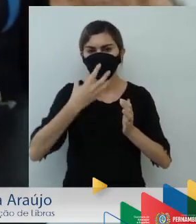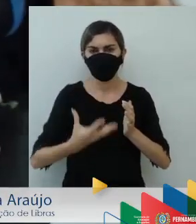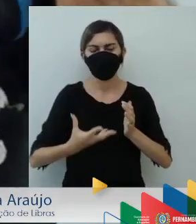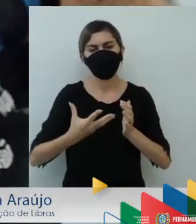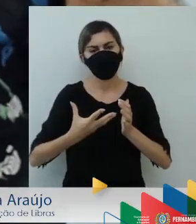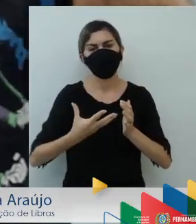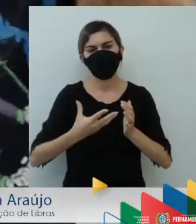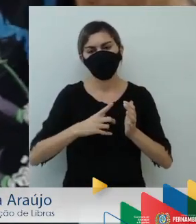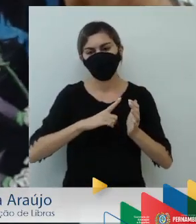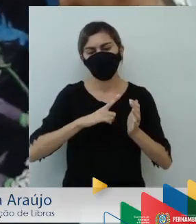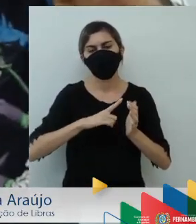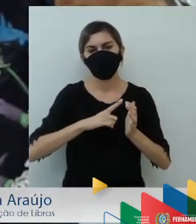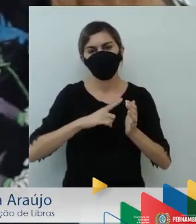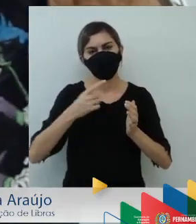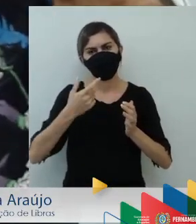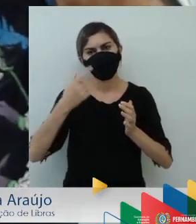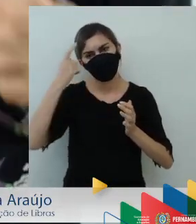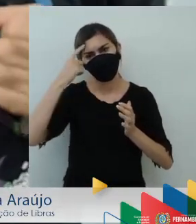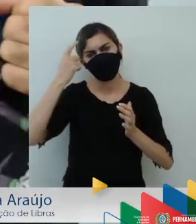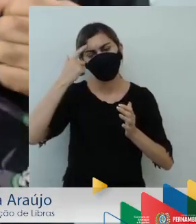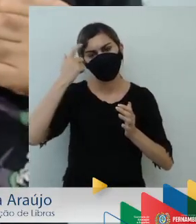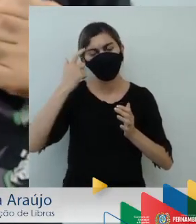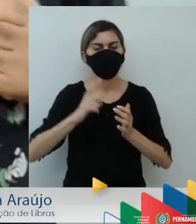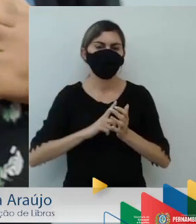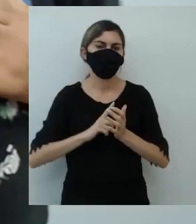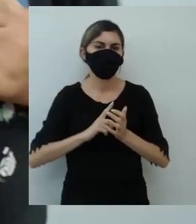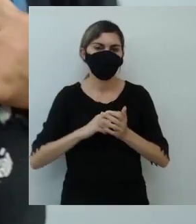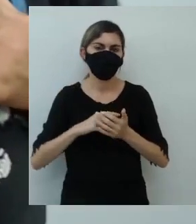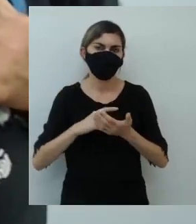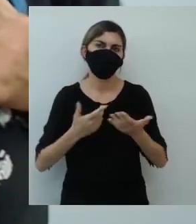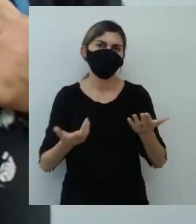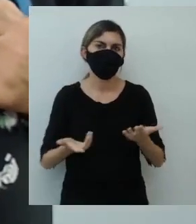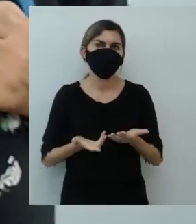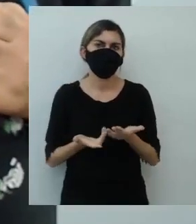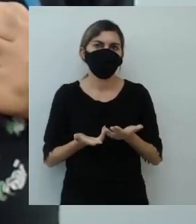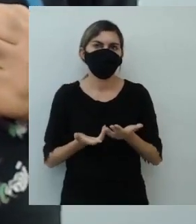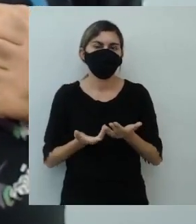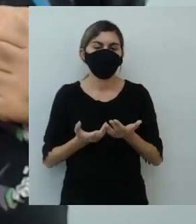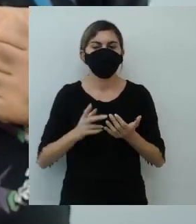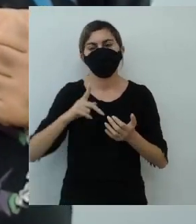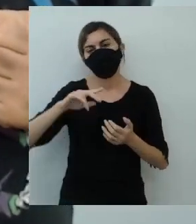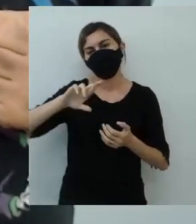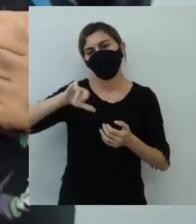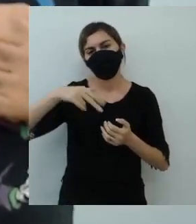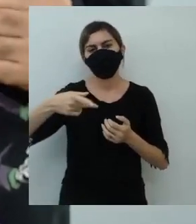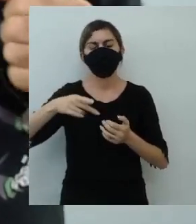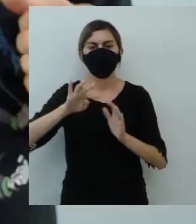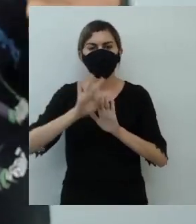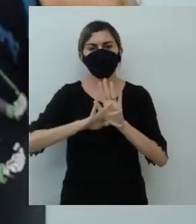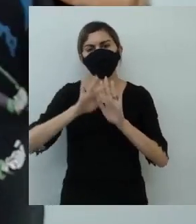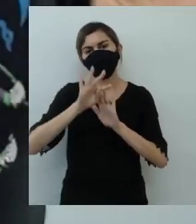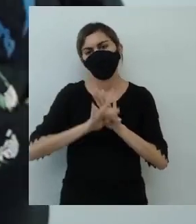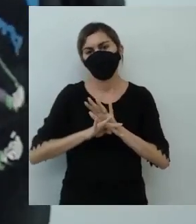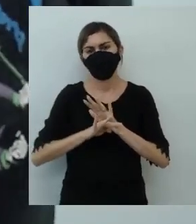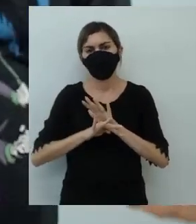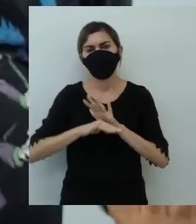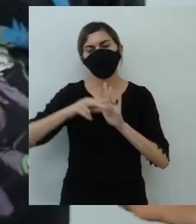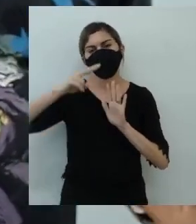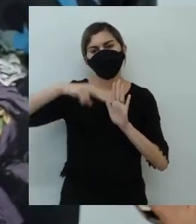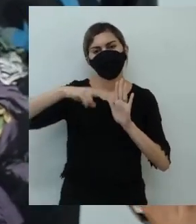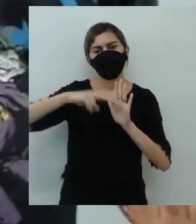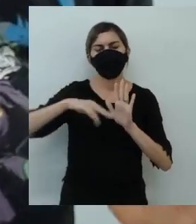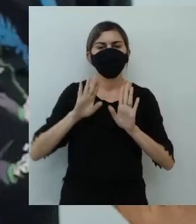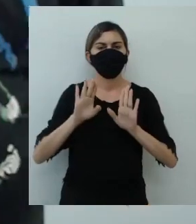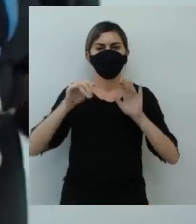tem que ter uma perspicácia com a produção textual. E ler